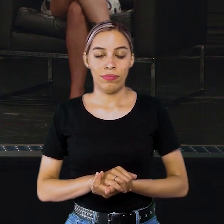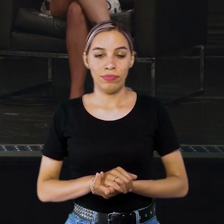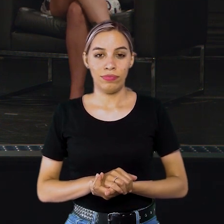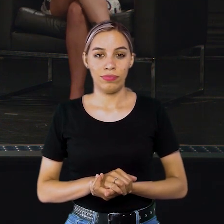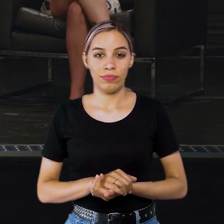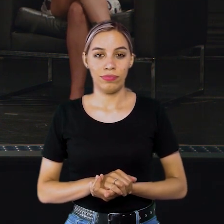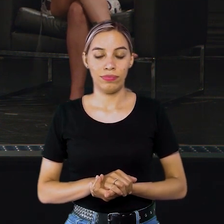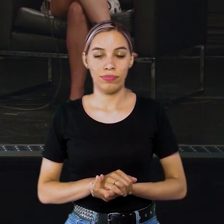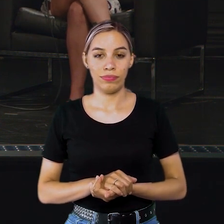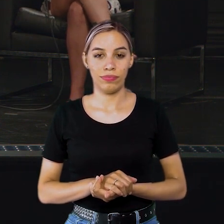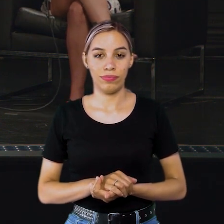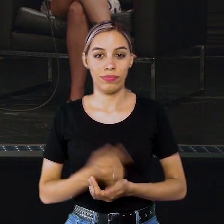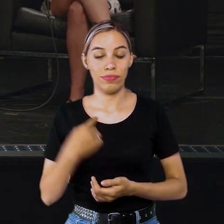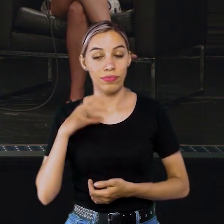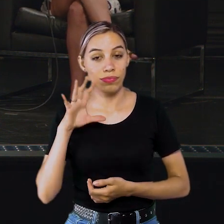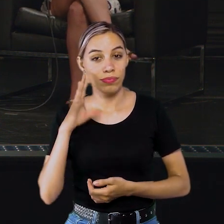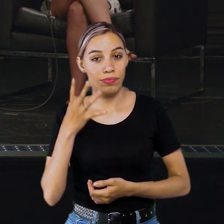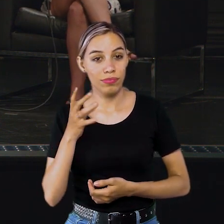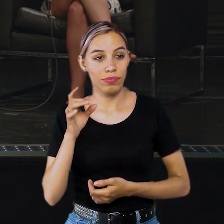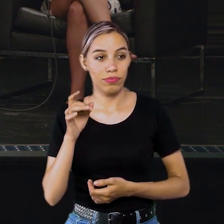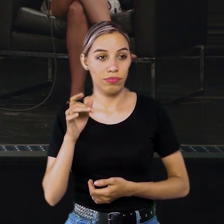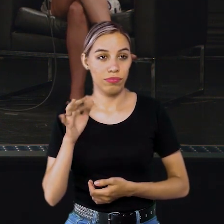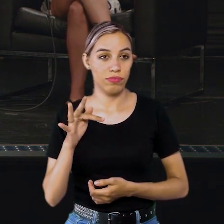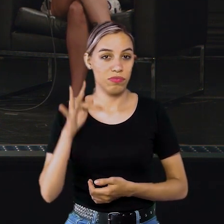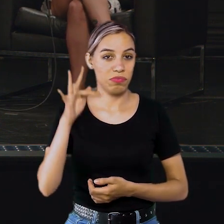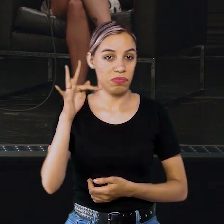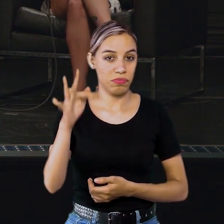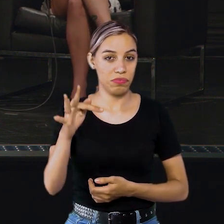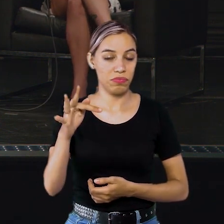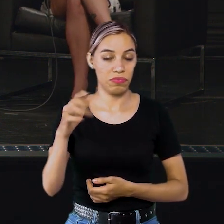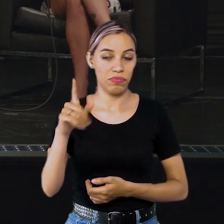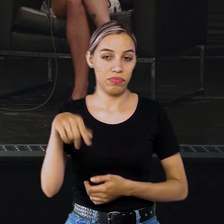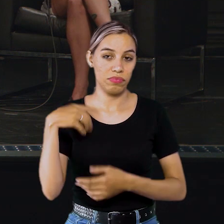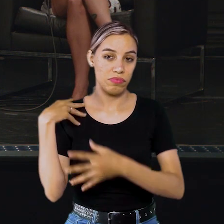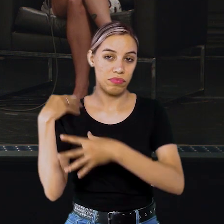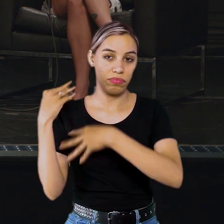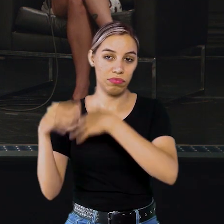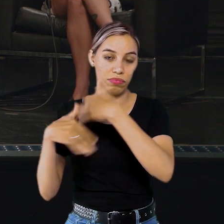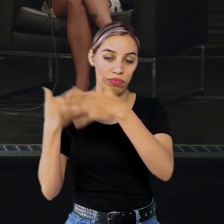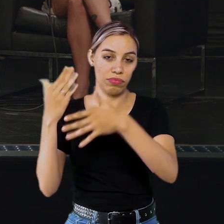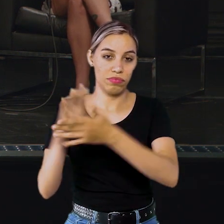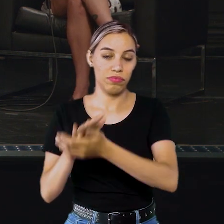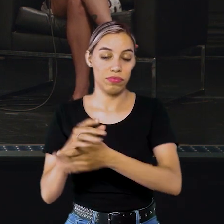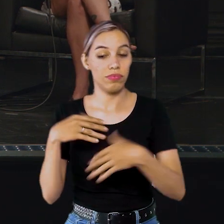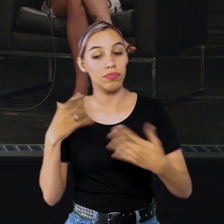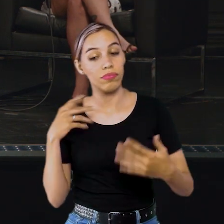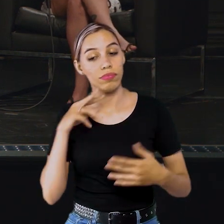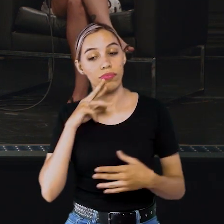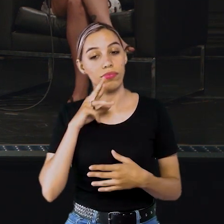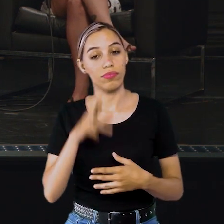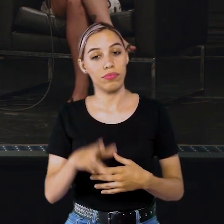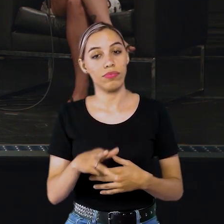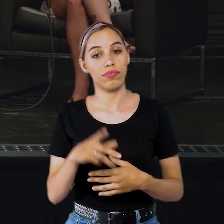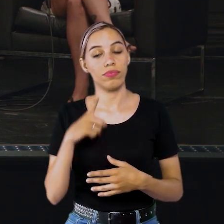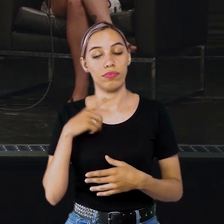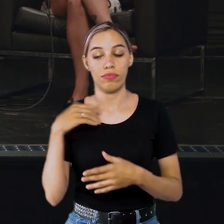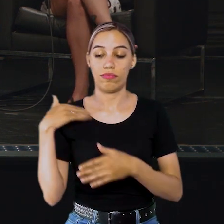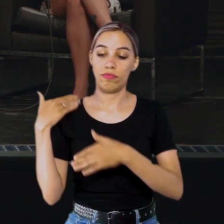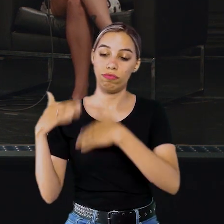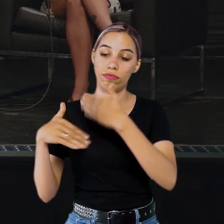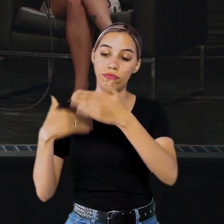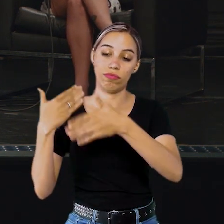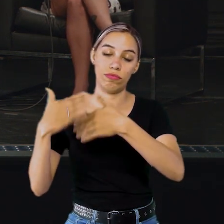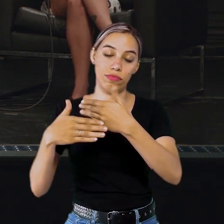É isso aí, eu acho que o futuro é ancestral, né? Então, acho que a resposta passa por aí, pela